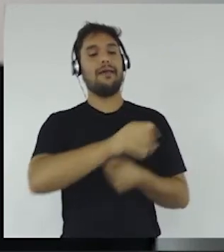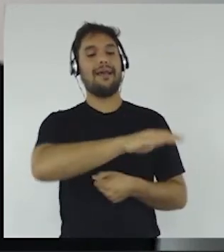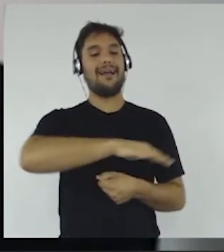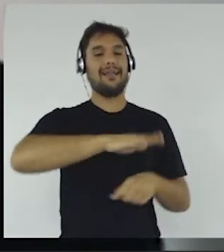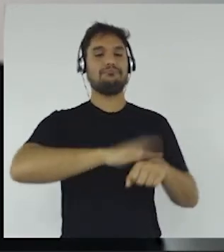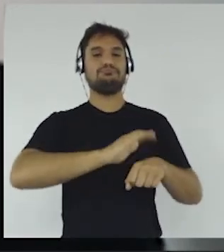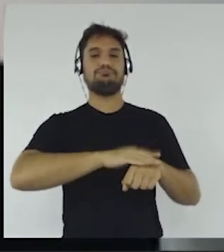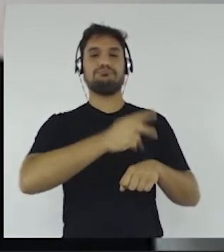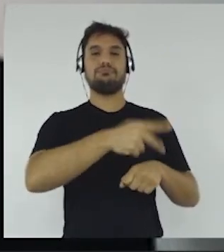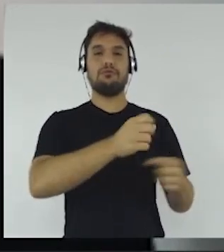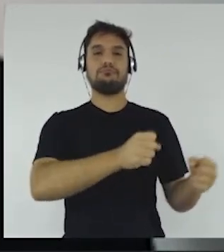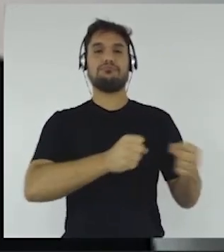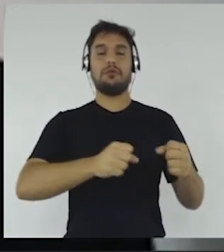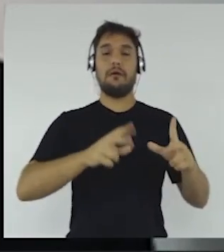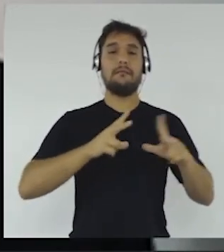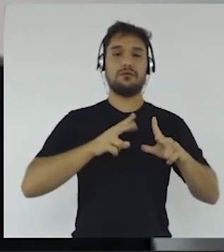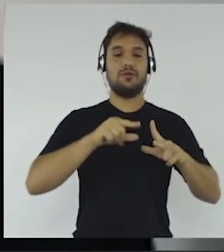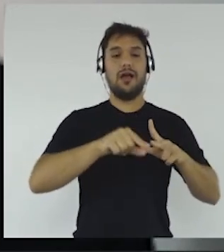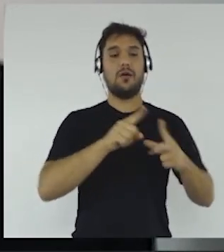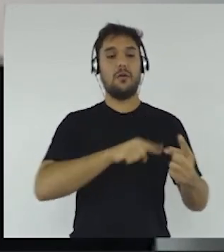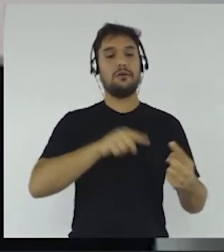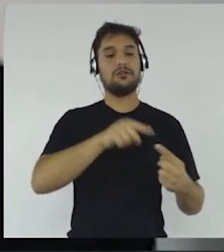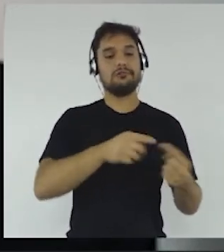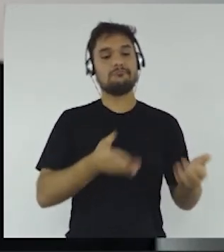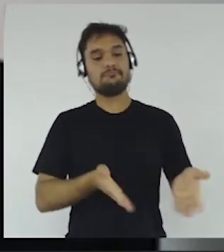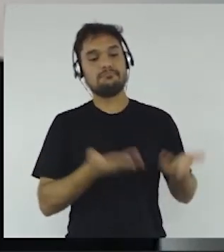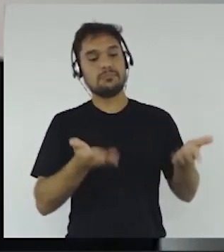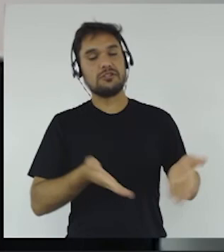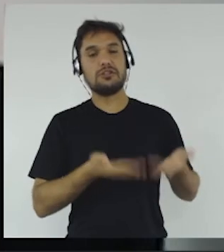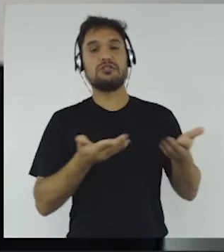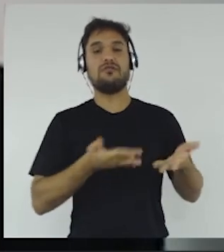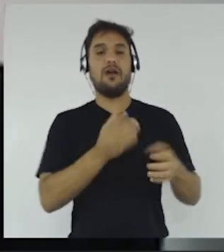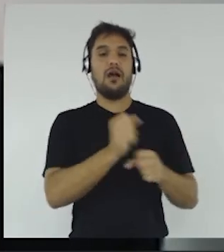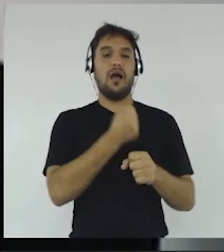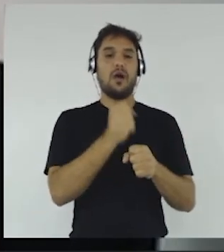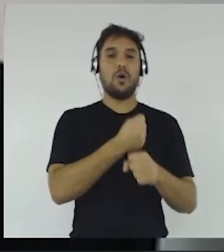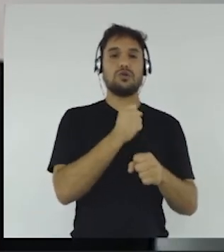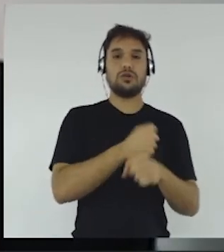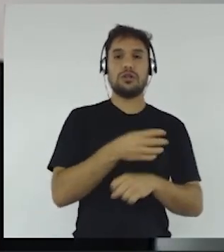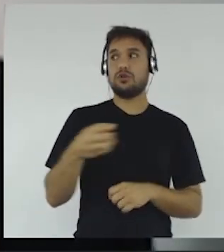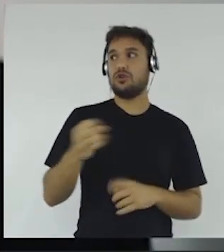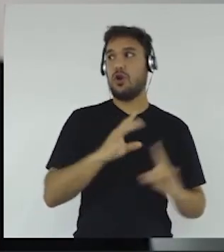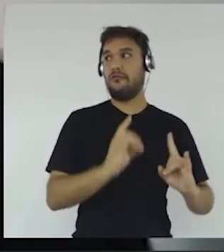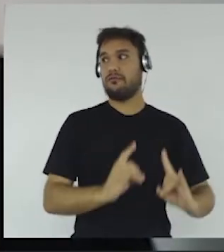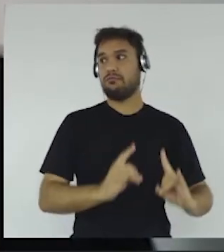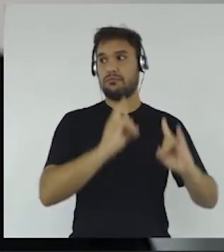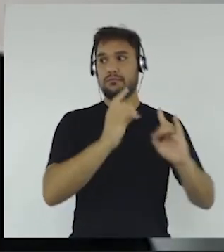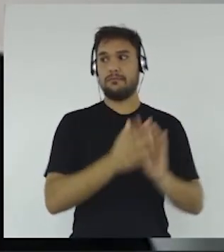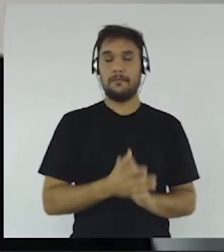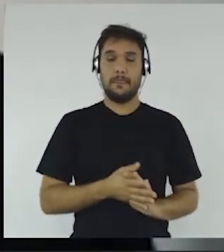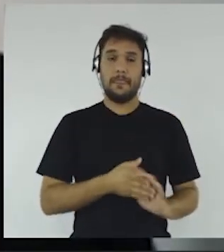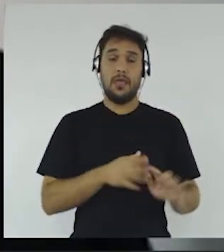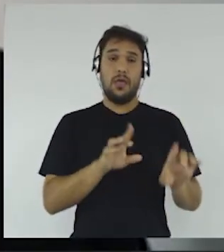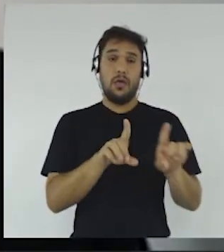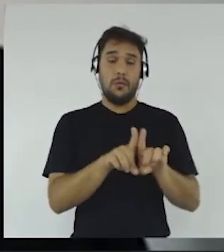autonomia privada, com o objetivo de um maior incentivo à construção de novas unidades, com